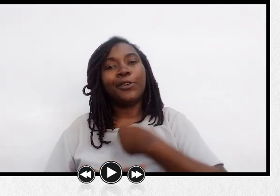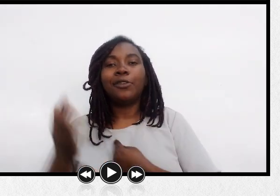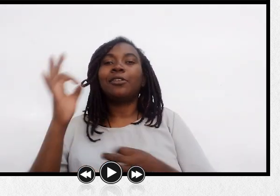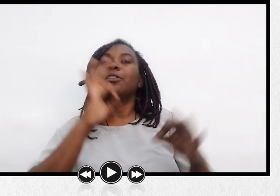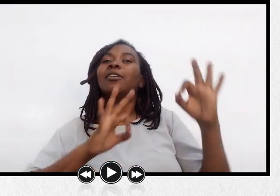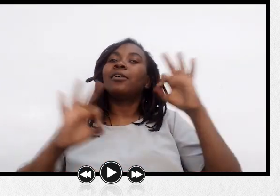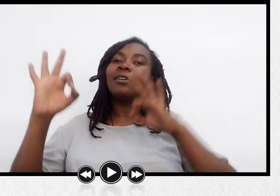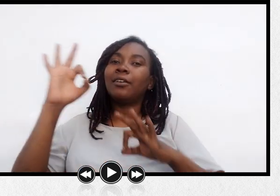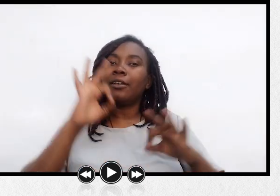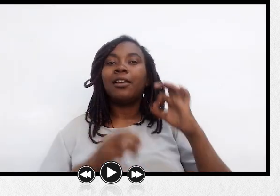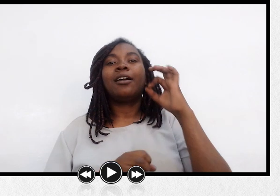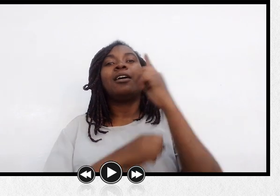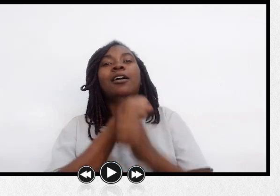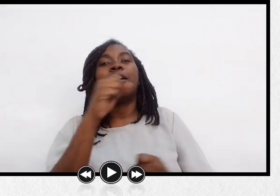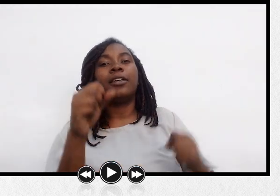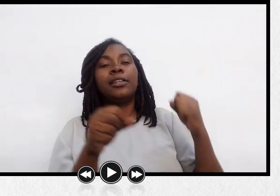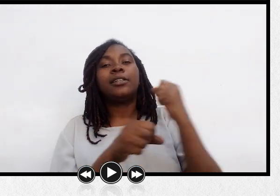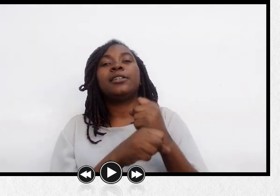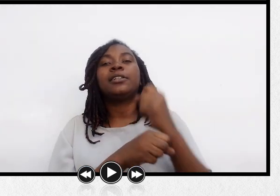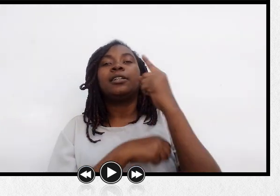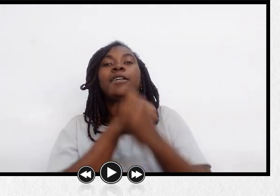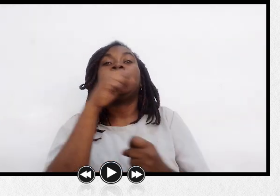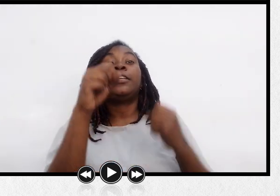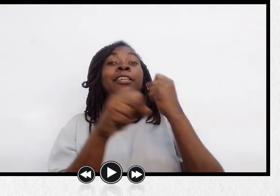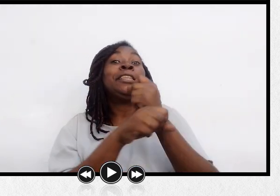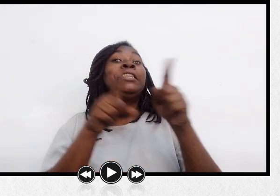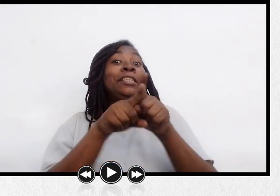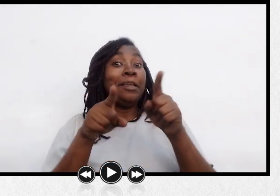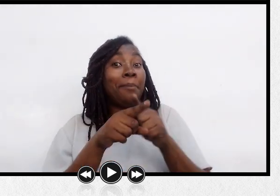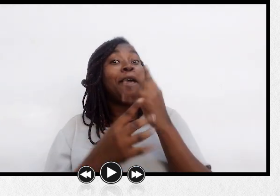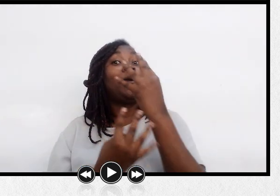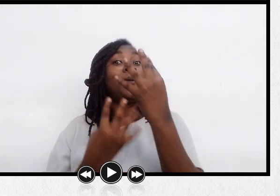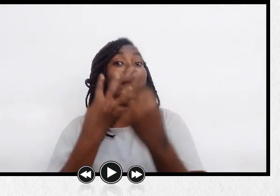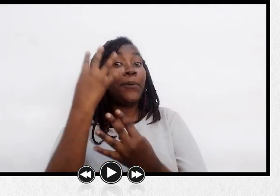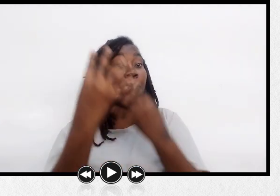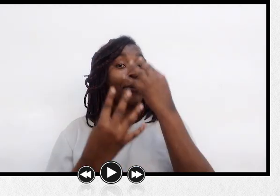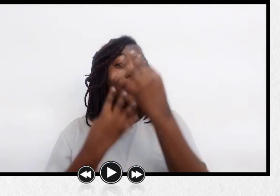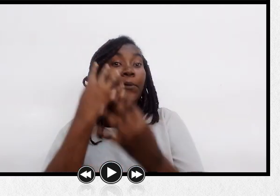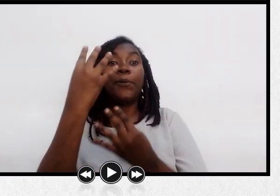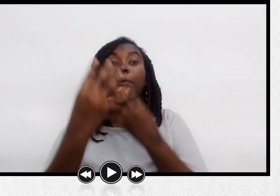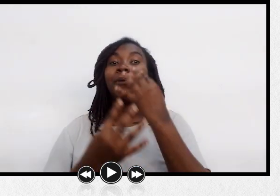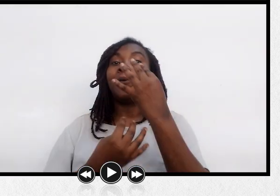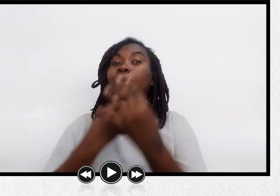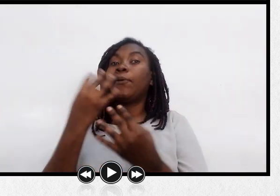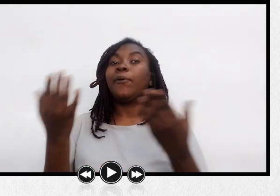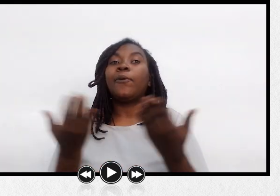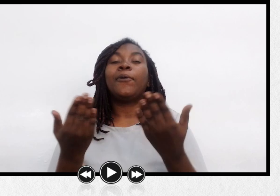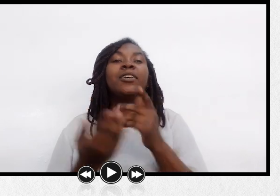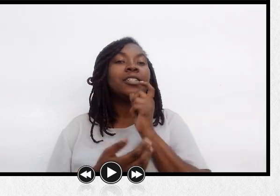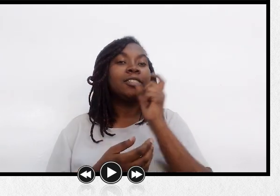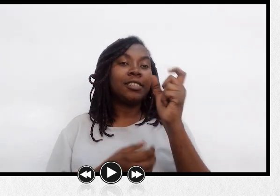planejamento anual e o quadrienal. Hoje a gente chama de o